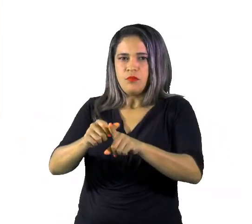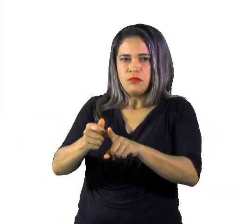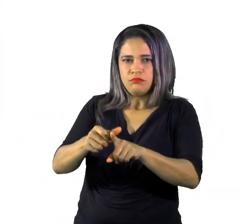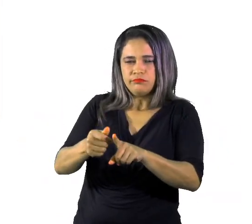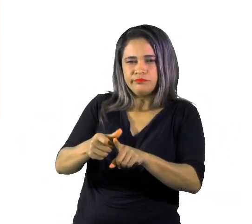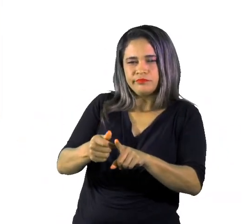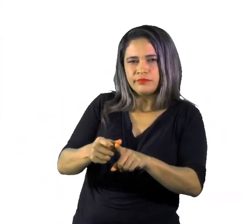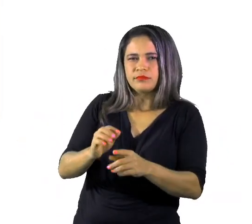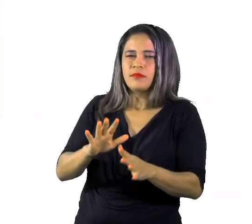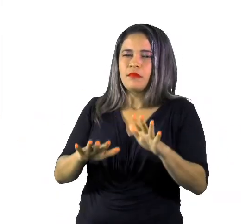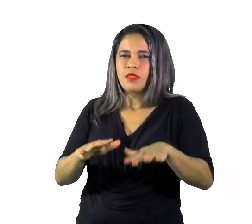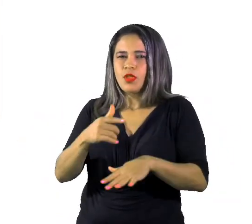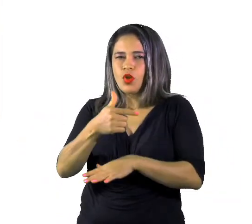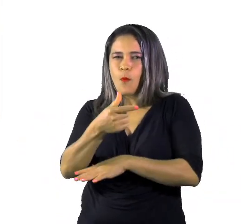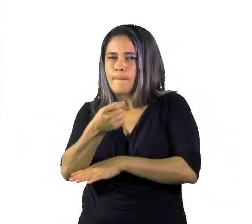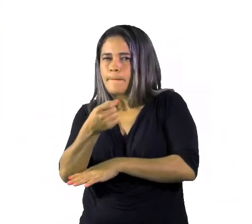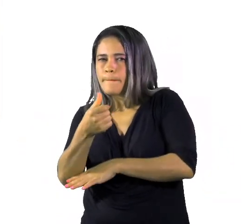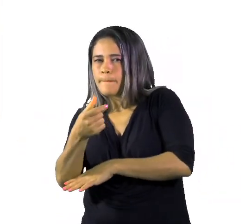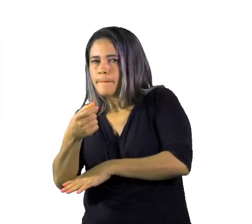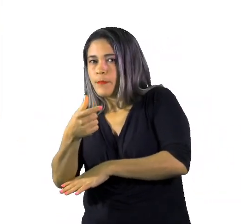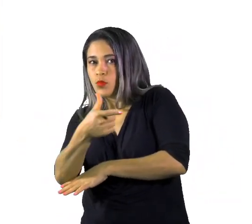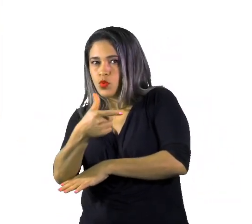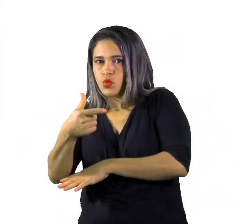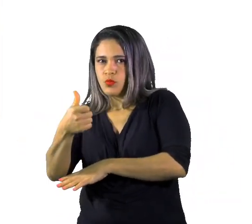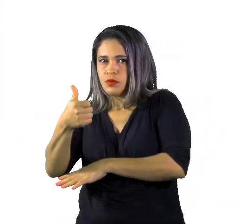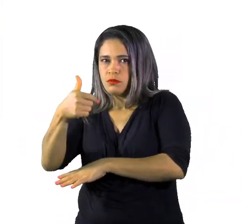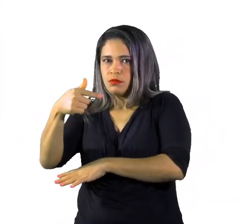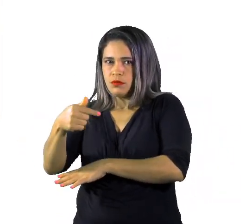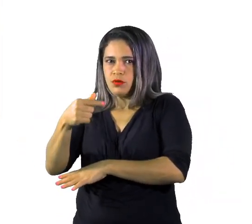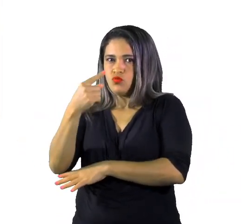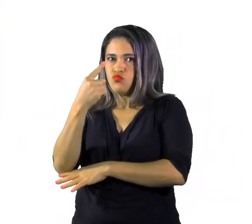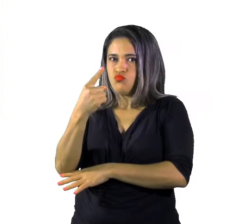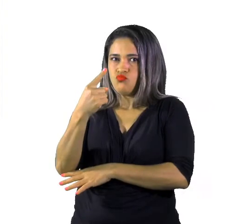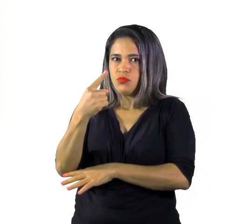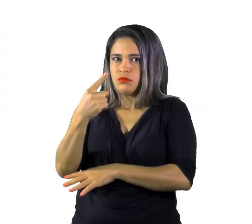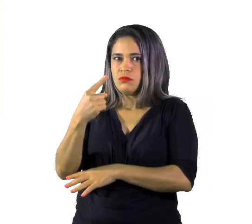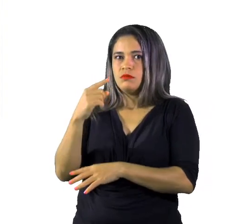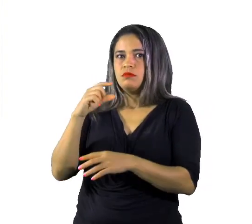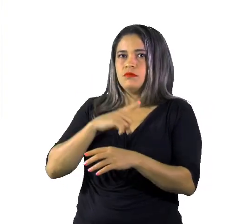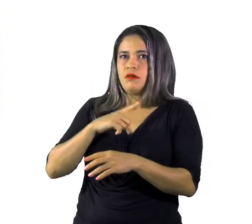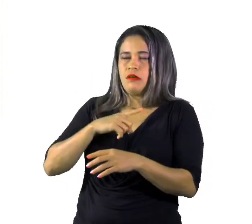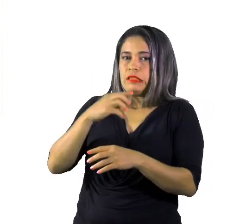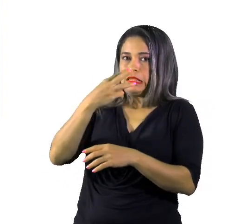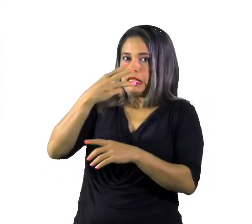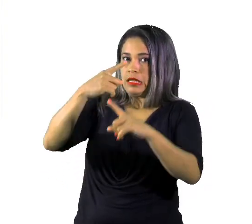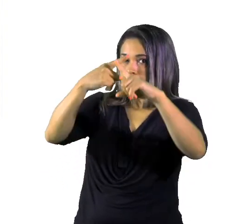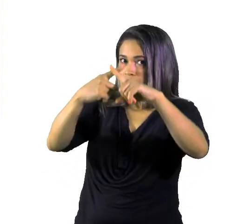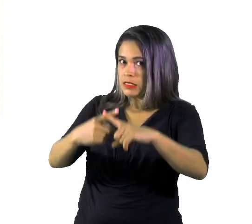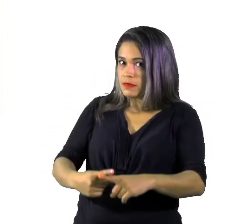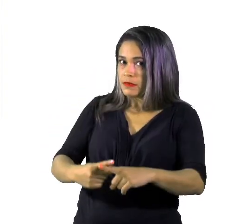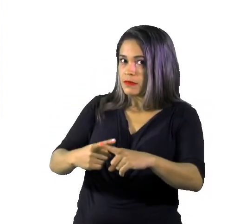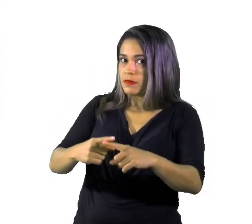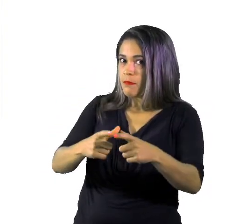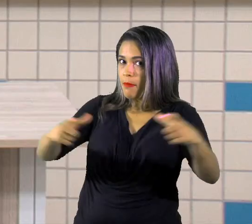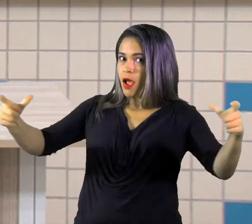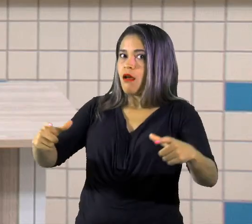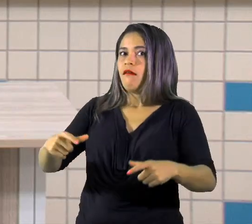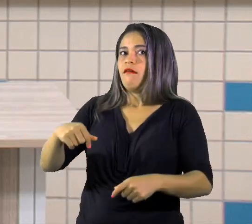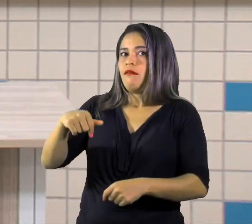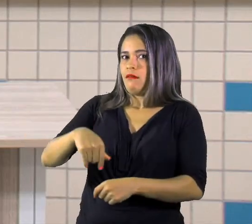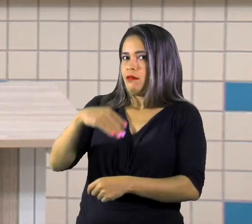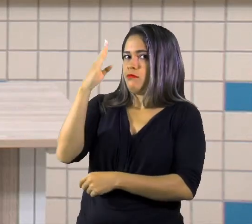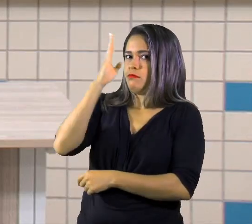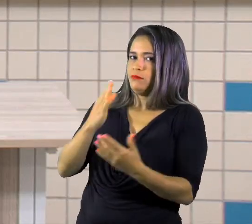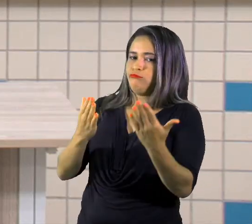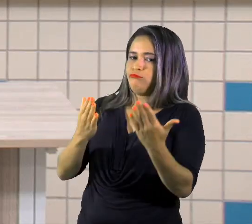em 2017, uma safra dos Estados Unidos foi 3 vezes maior do que uma safra do Brasil. Então, se a gente tiver